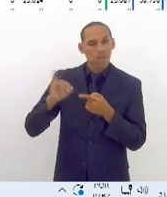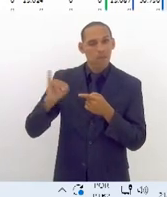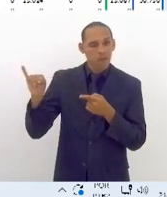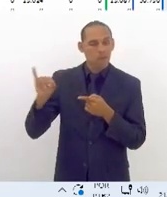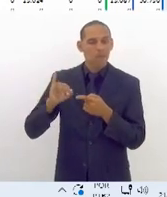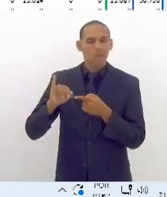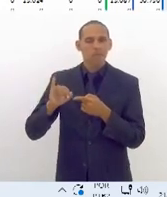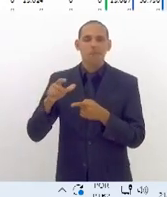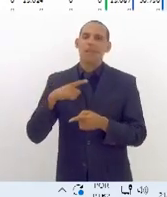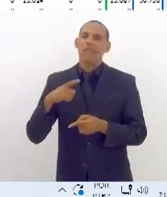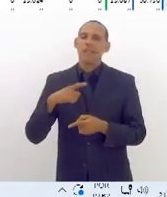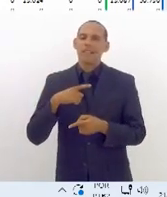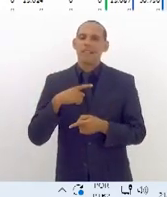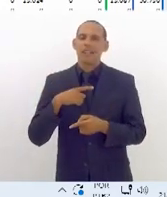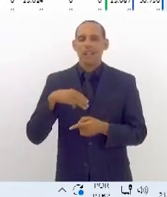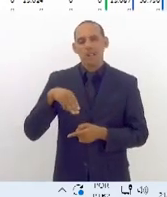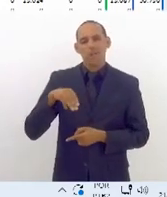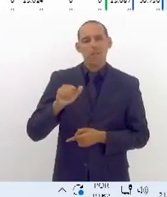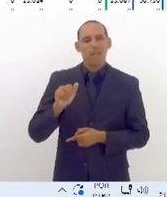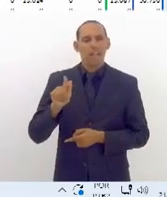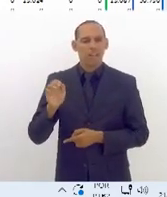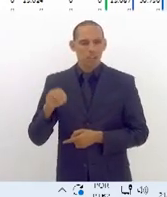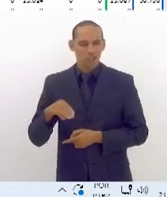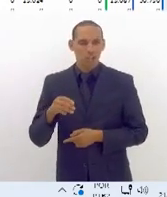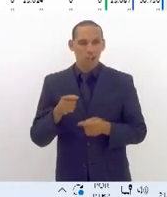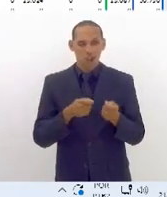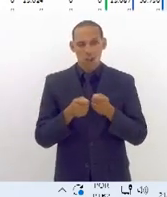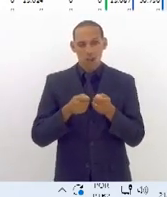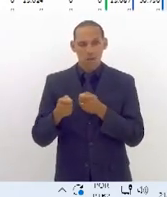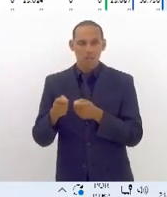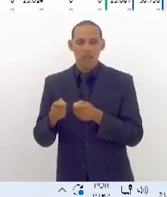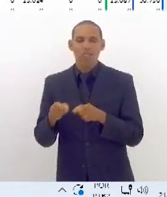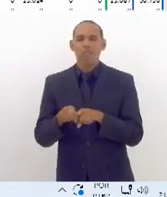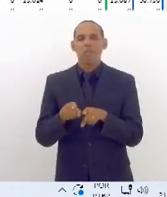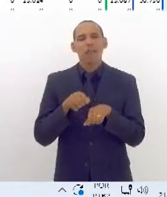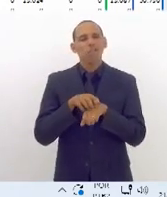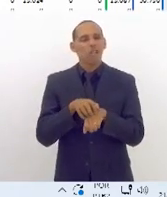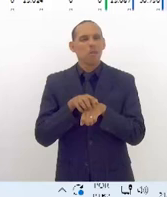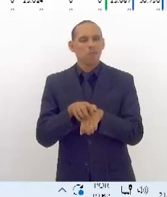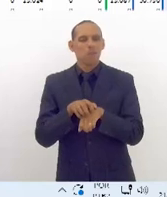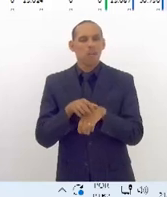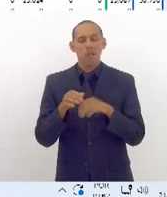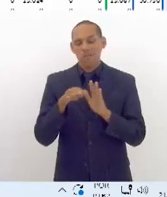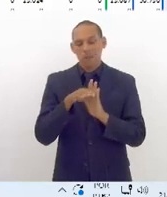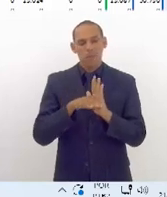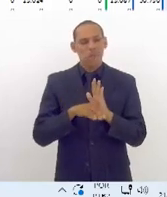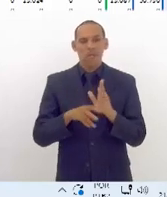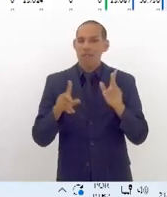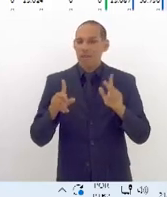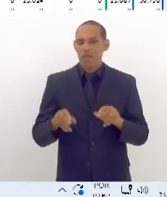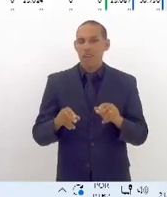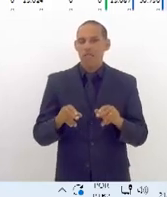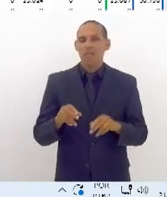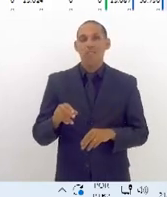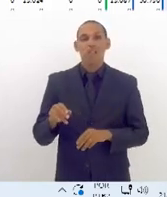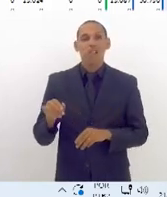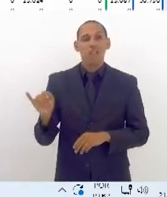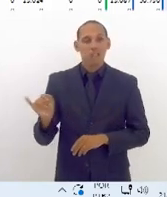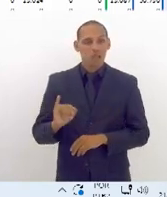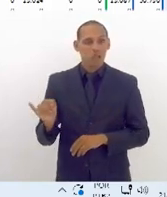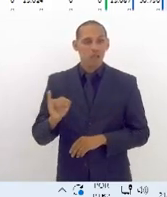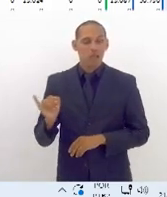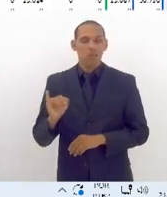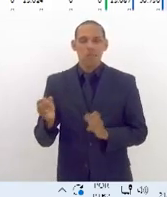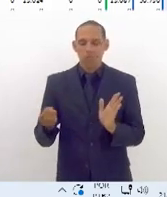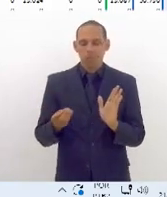no caso das margens de comércio para deixar claro e transporte é o mesmo procedimentos impostos é o valor que está incluído no valor